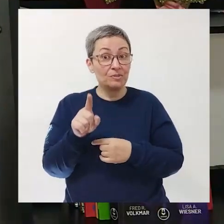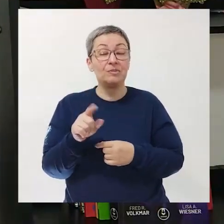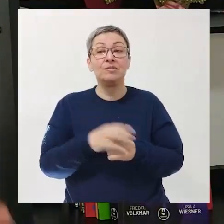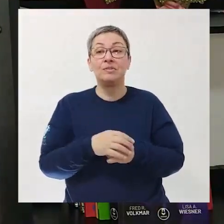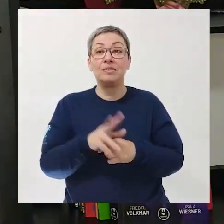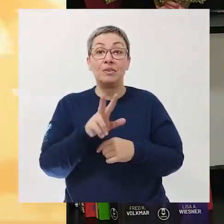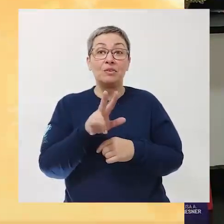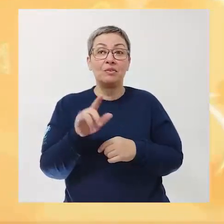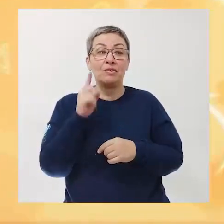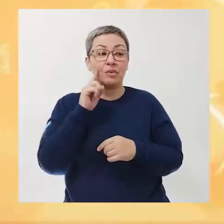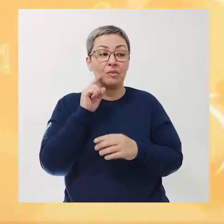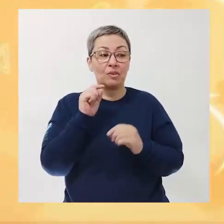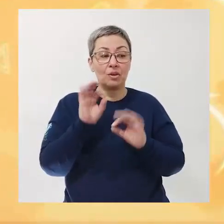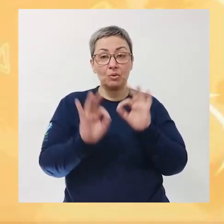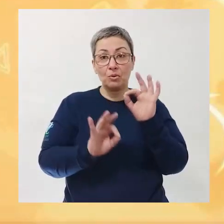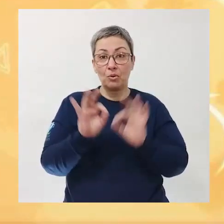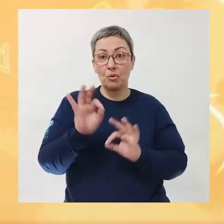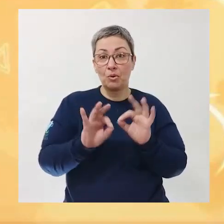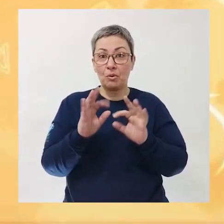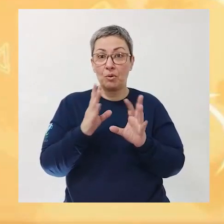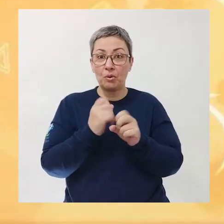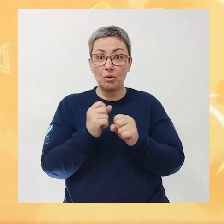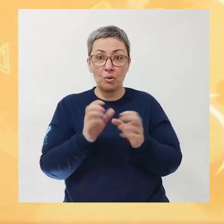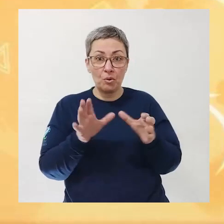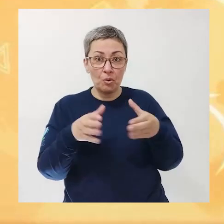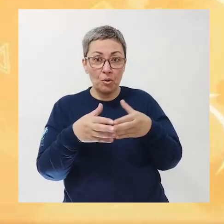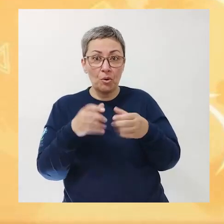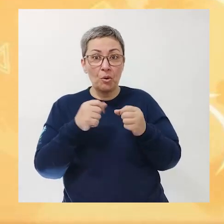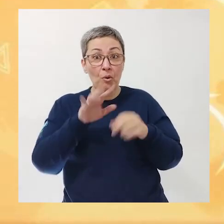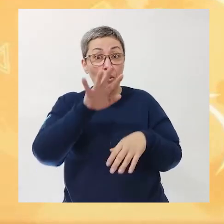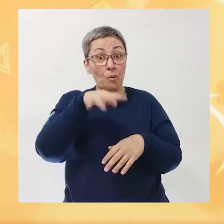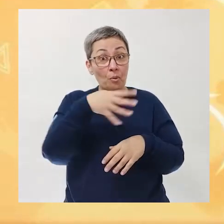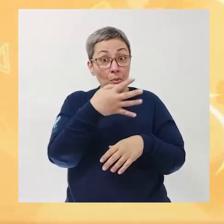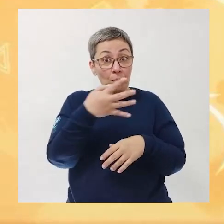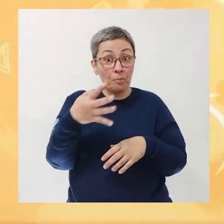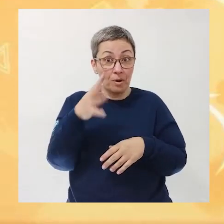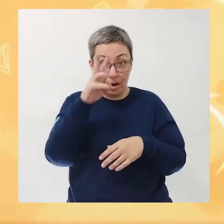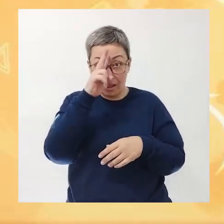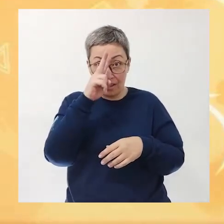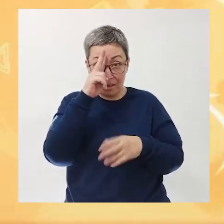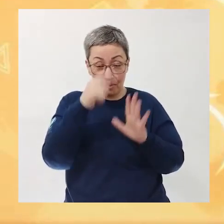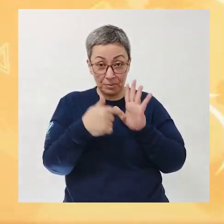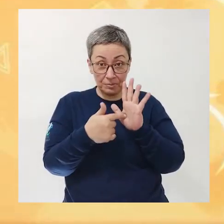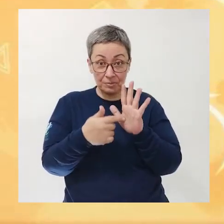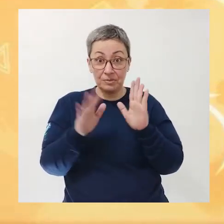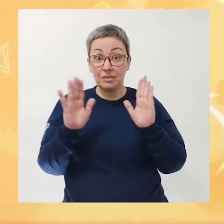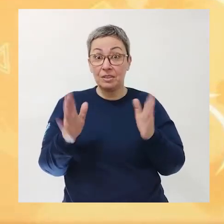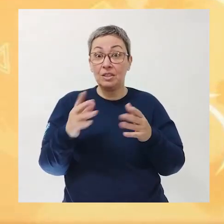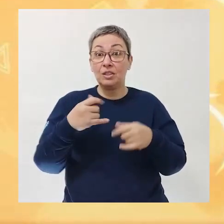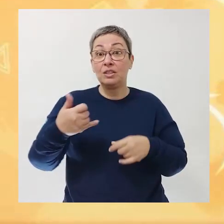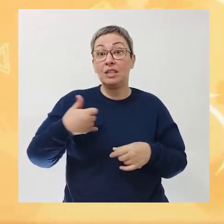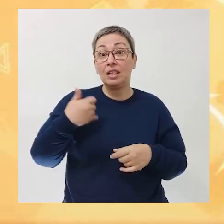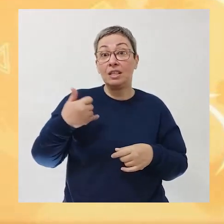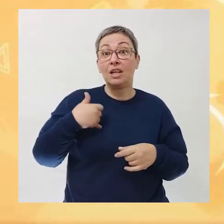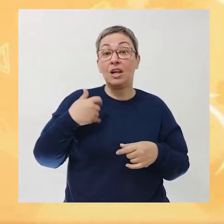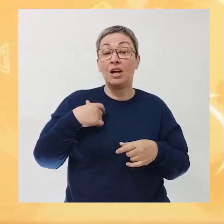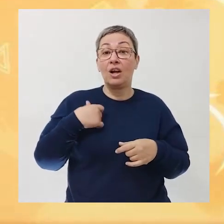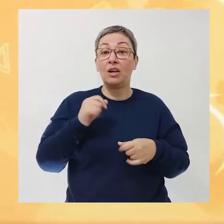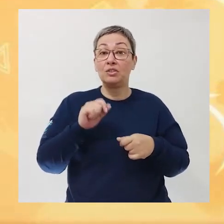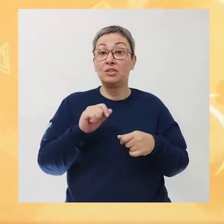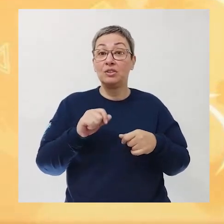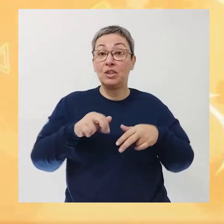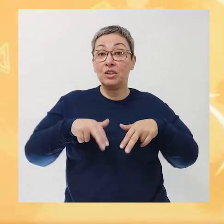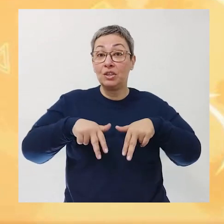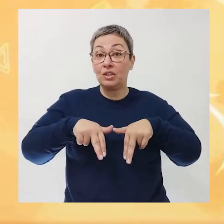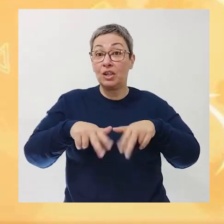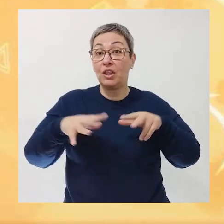vocês vão construir coletivamente uma tabela. Lembra que eu mostrei uma tabela? com as idades e o gênero de todas as